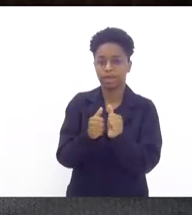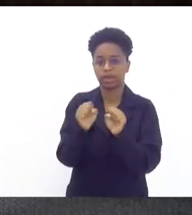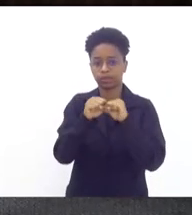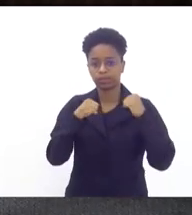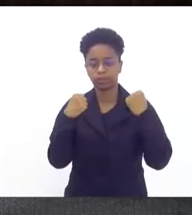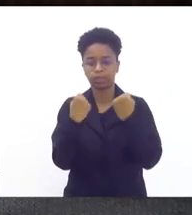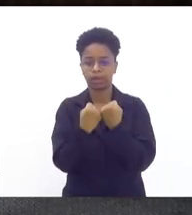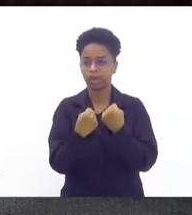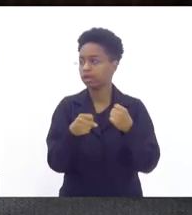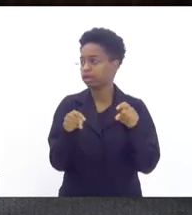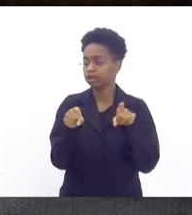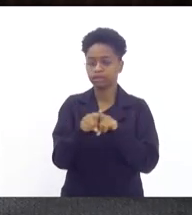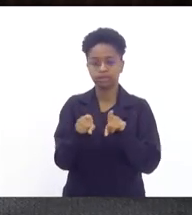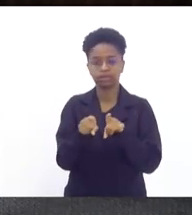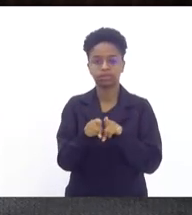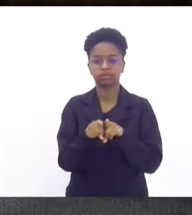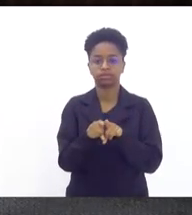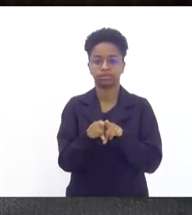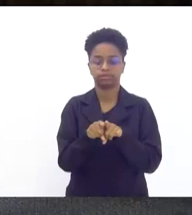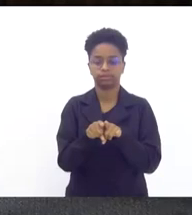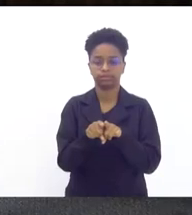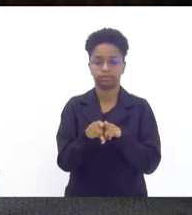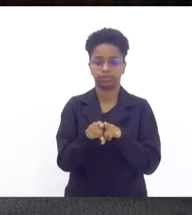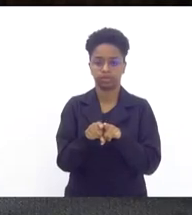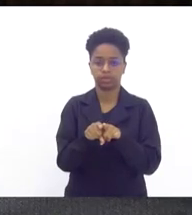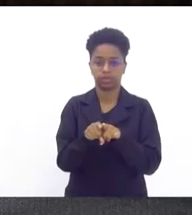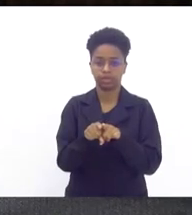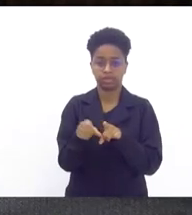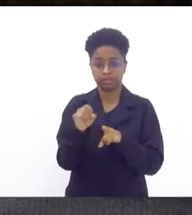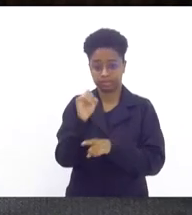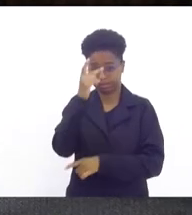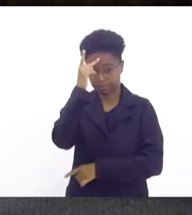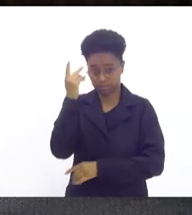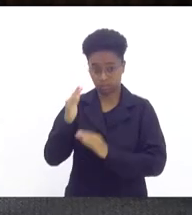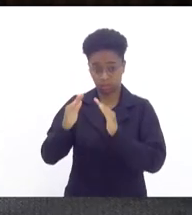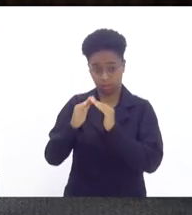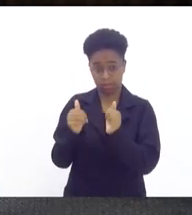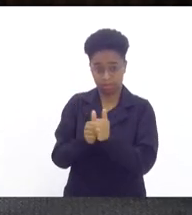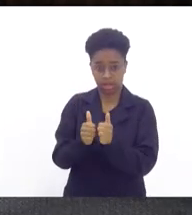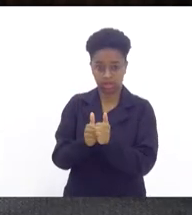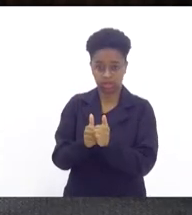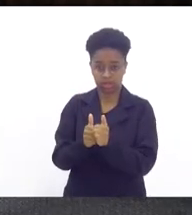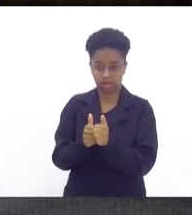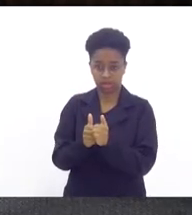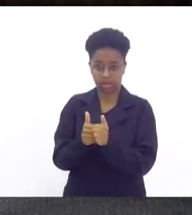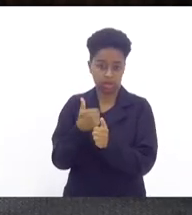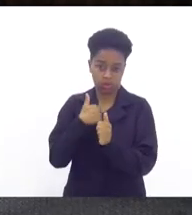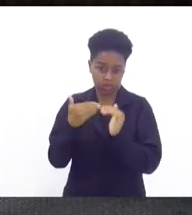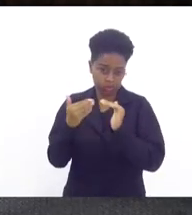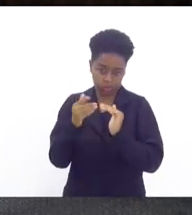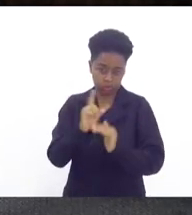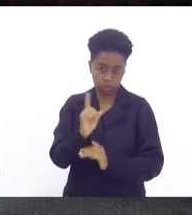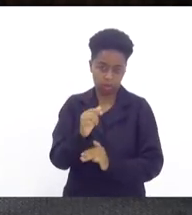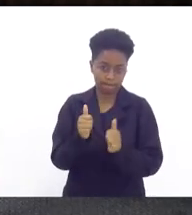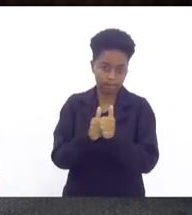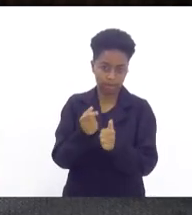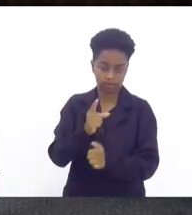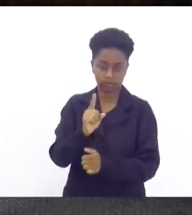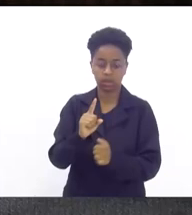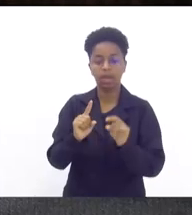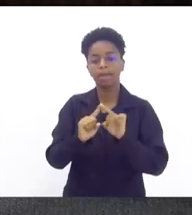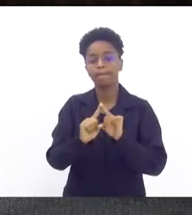a questão de uma vez morando ali perto né não não não tem uma a felicidade de morar ali perto